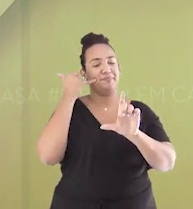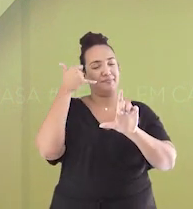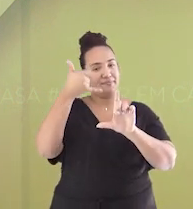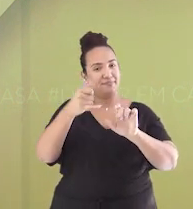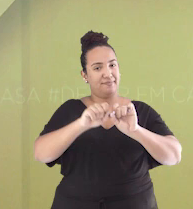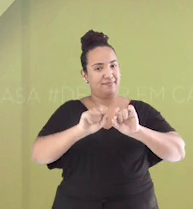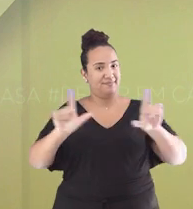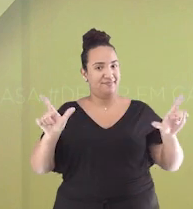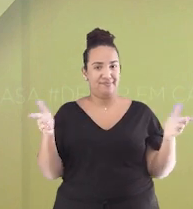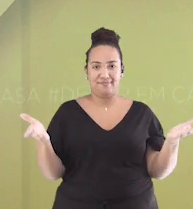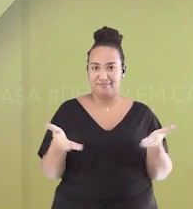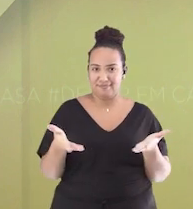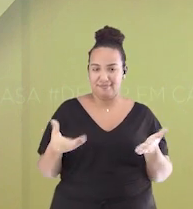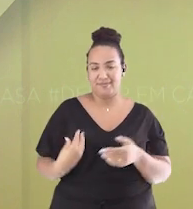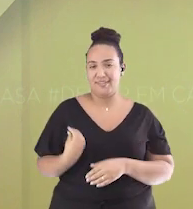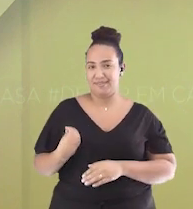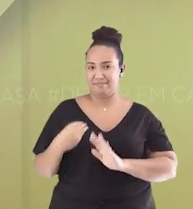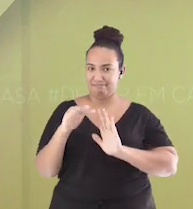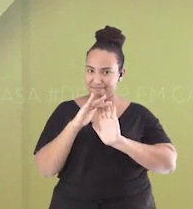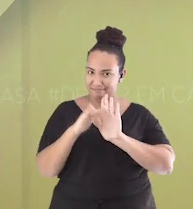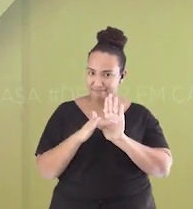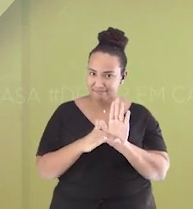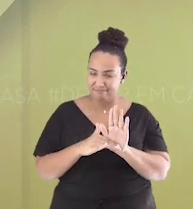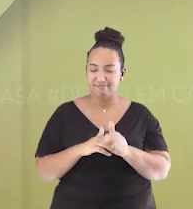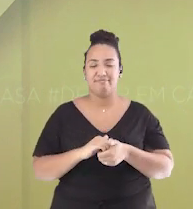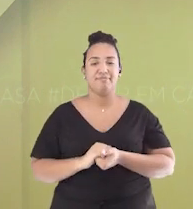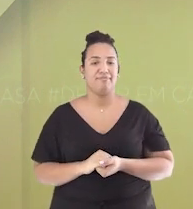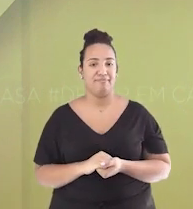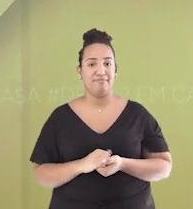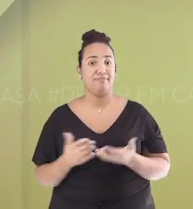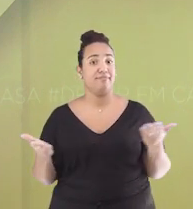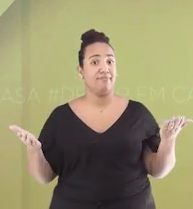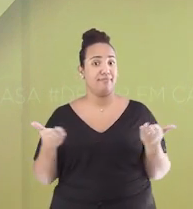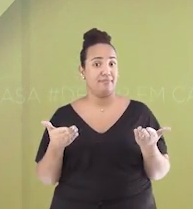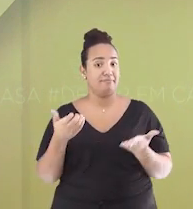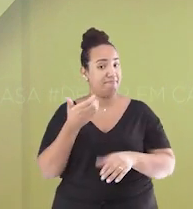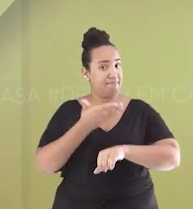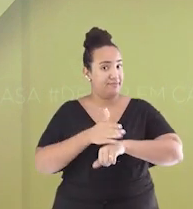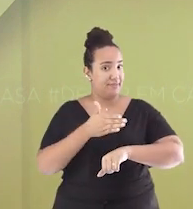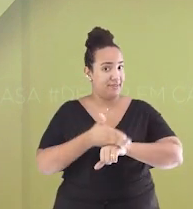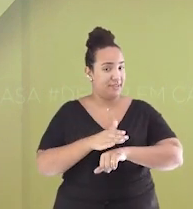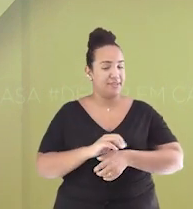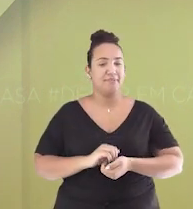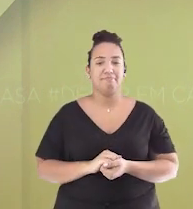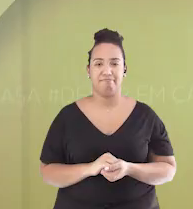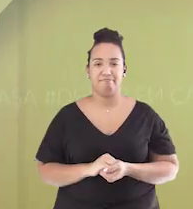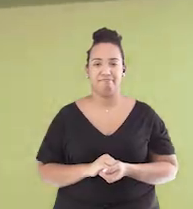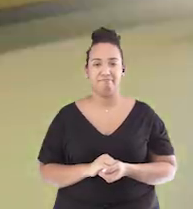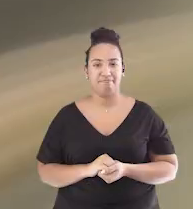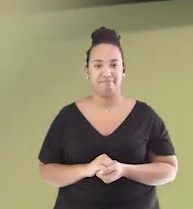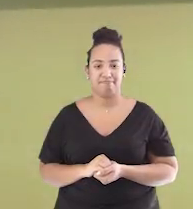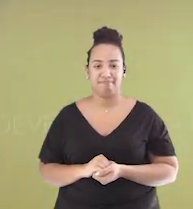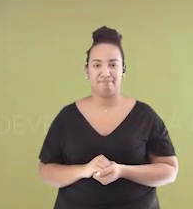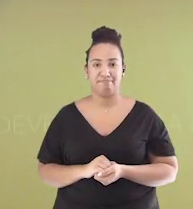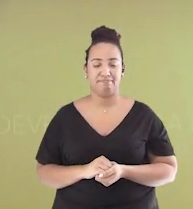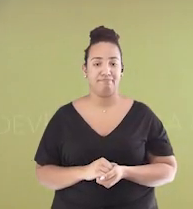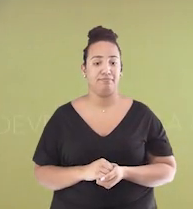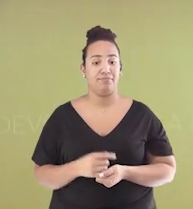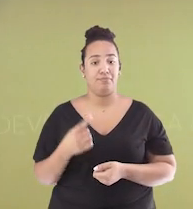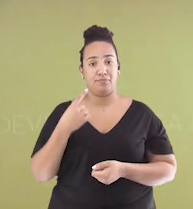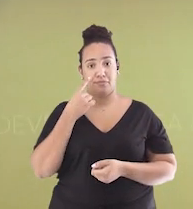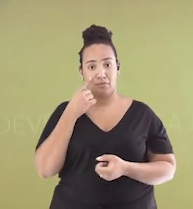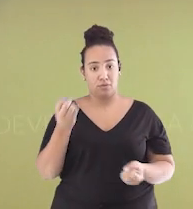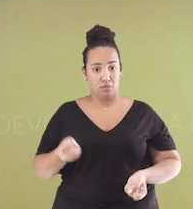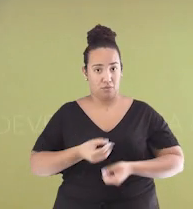celular para o QR Code que aparece aí na sua tela e marque a sua. Agora, vamos às questões. Leia